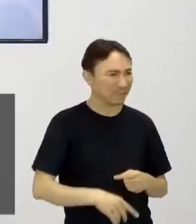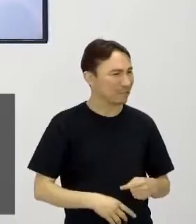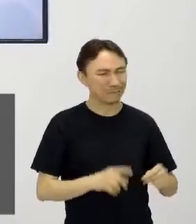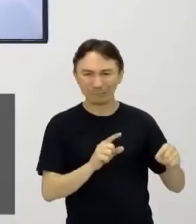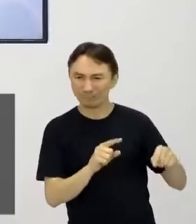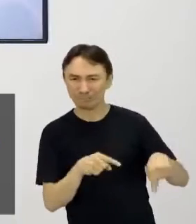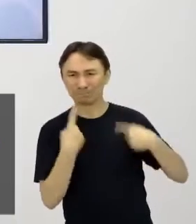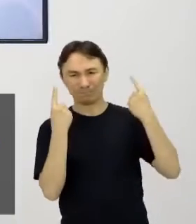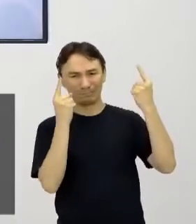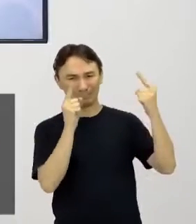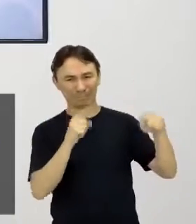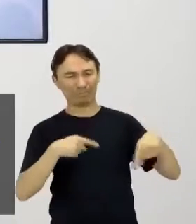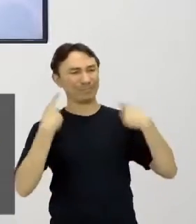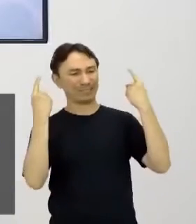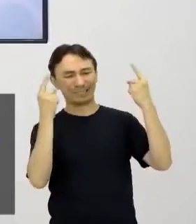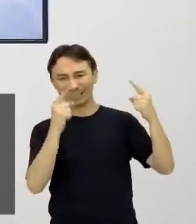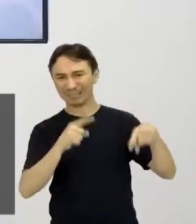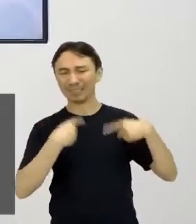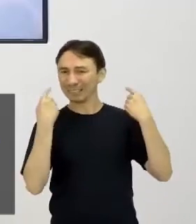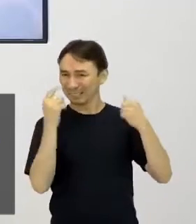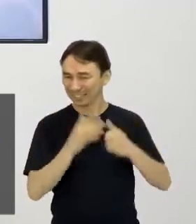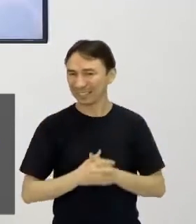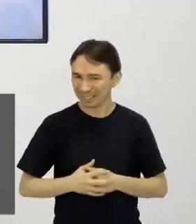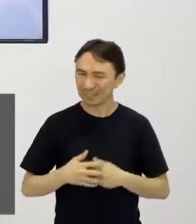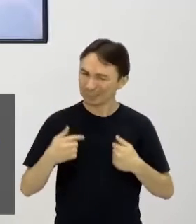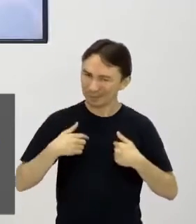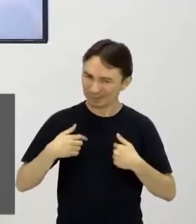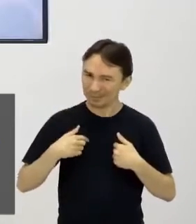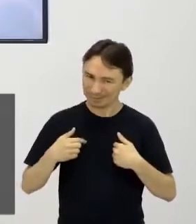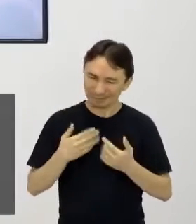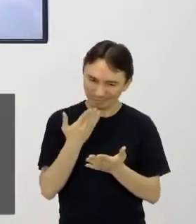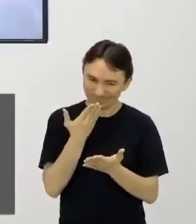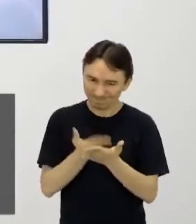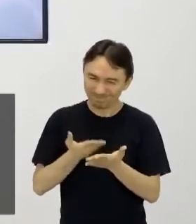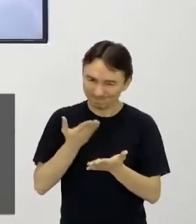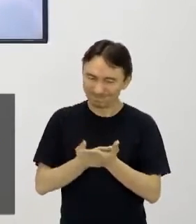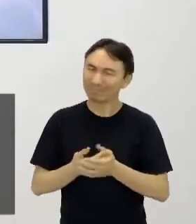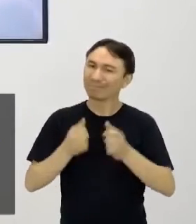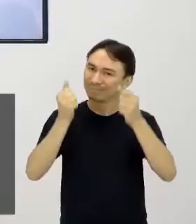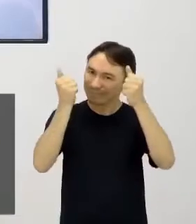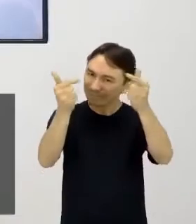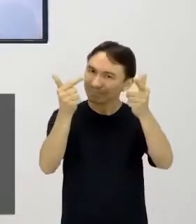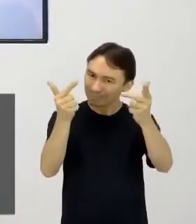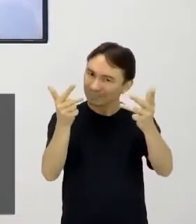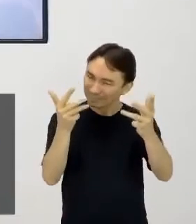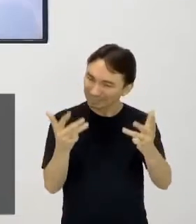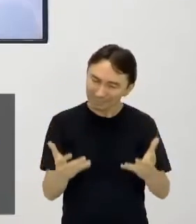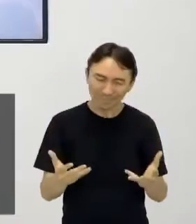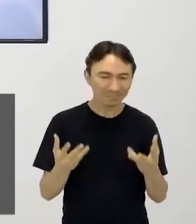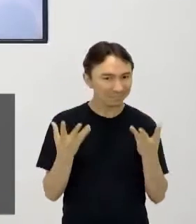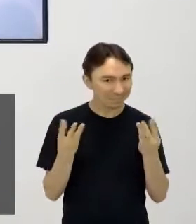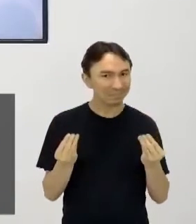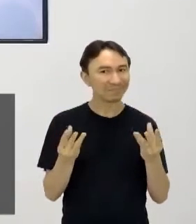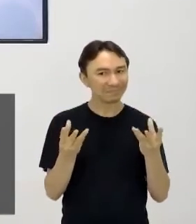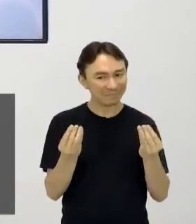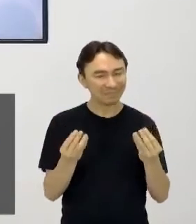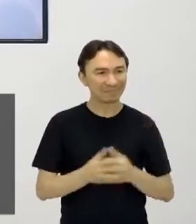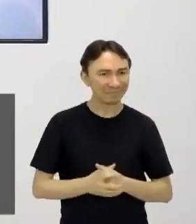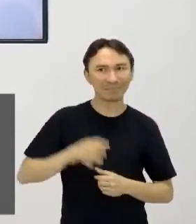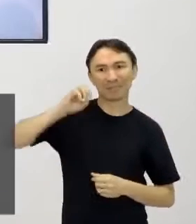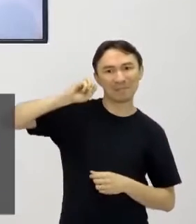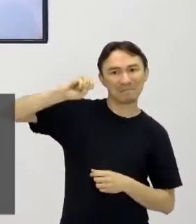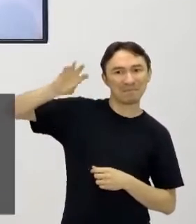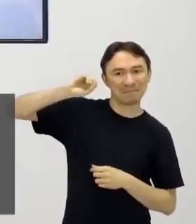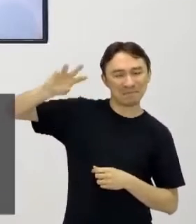aqui no Brasil. Eu falei uma aula inteira de motivos que culminaram com a saída do Dom Pedro I. Então, o Brasil, ele está